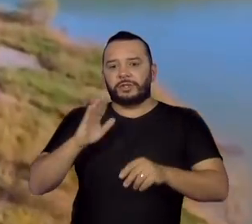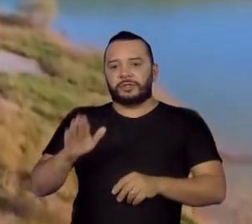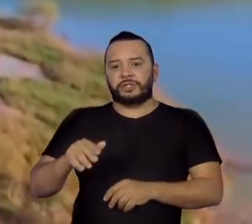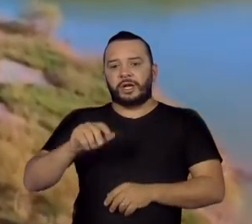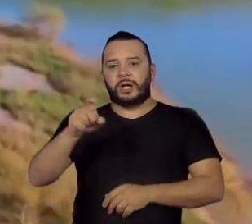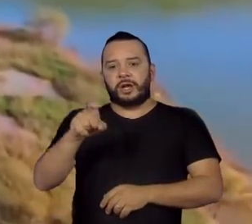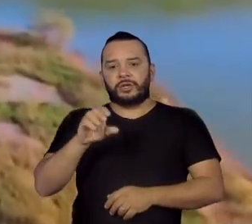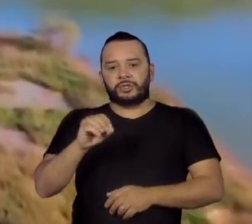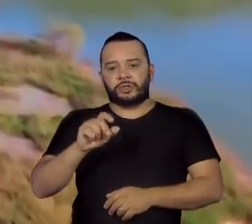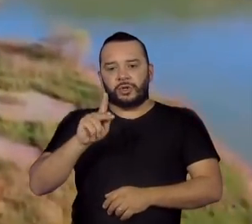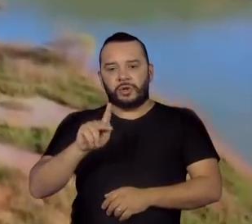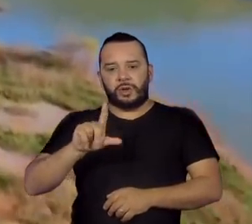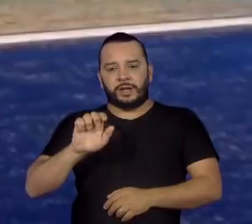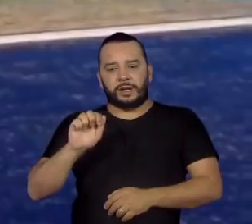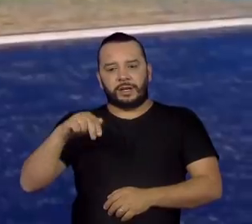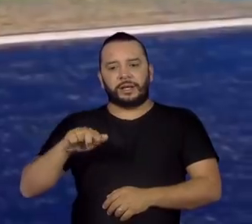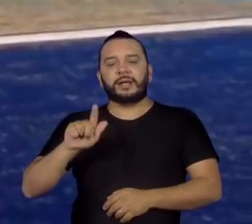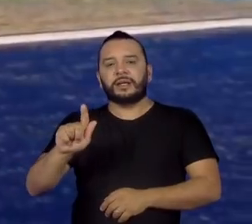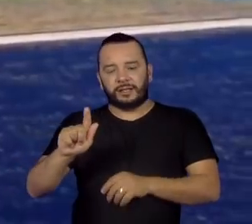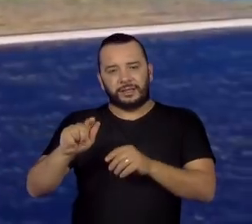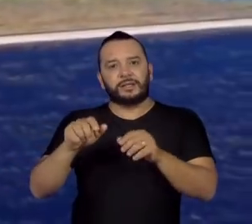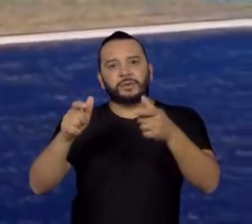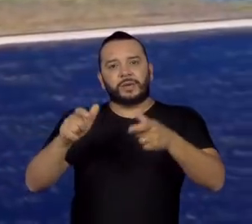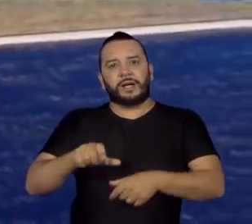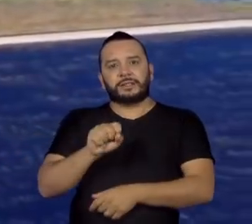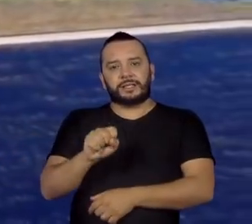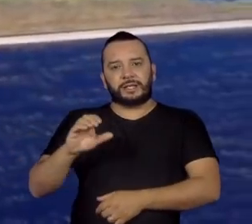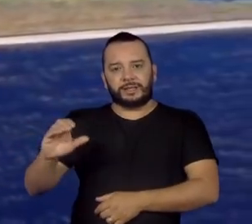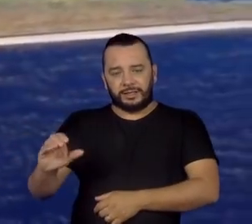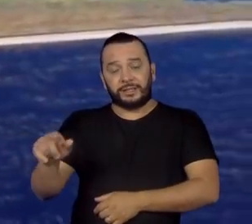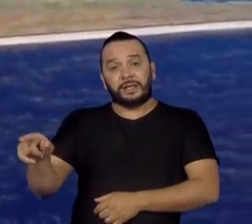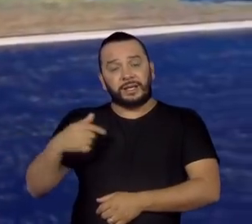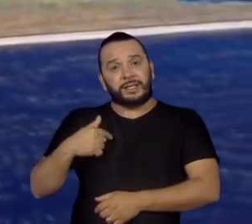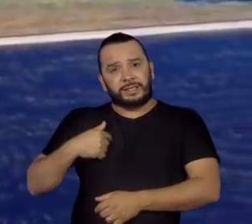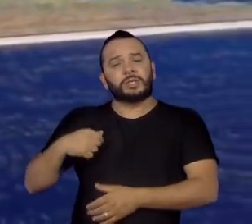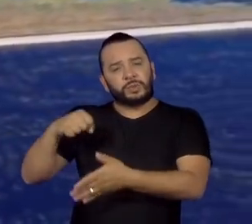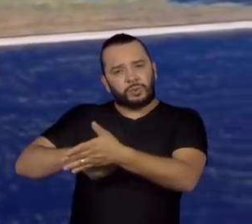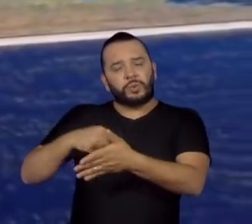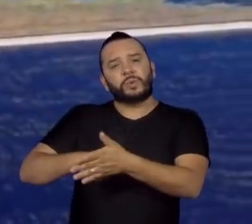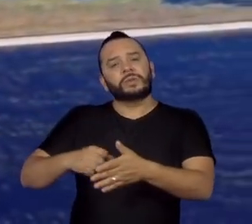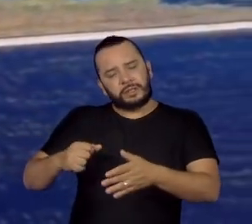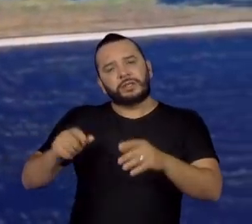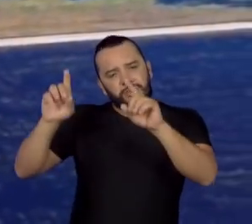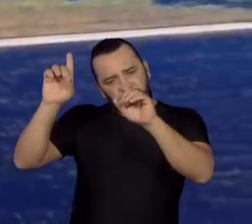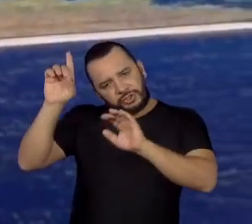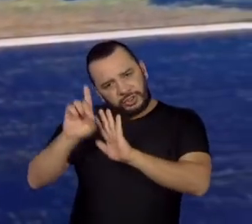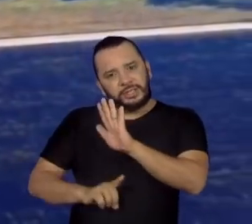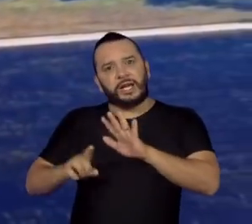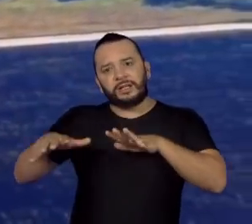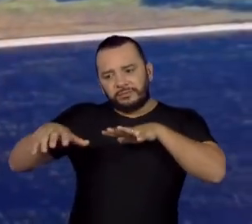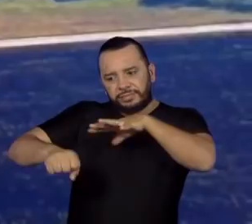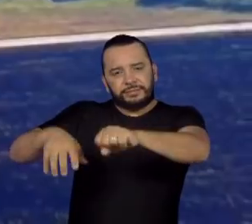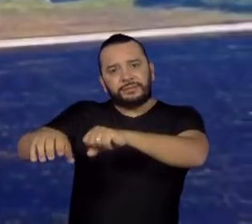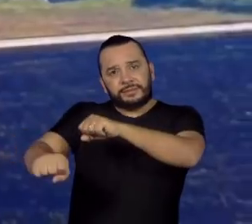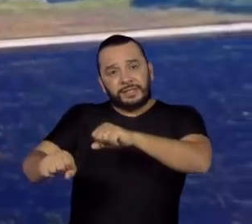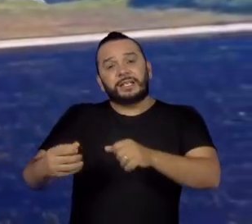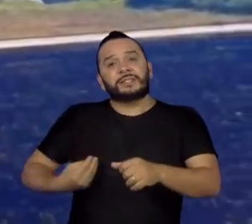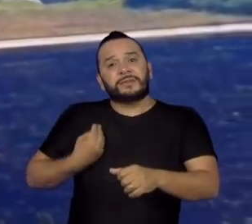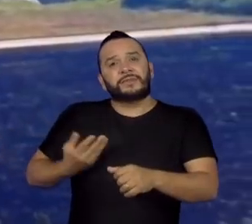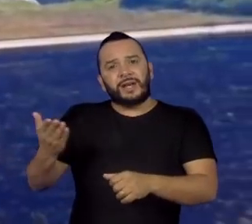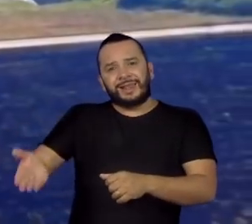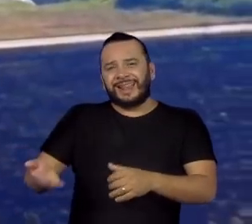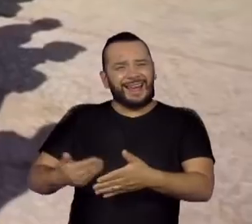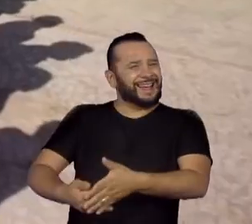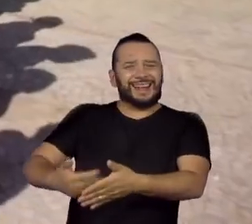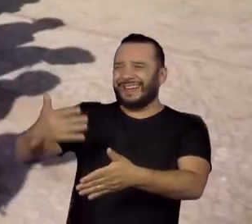direito originário à terra, onde os indígenas viviam muito tempo antes da criação do Estado brasileiro.